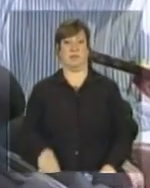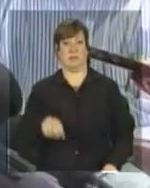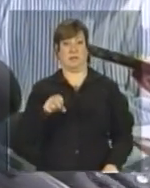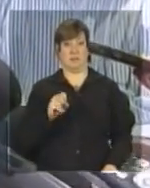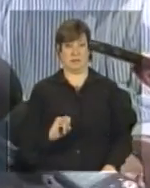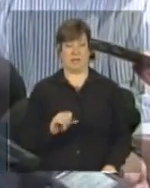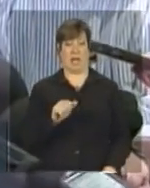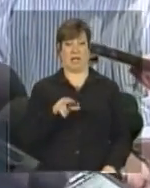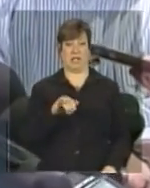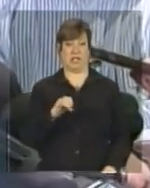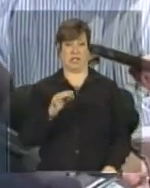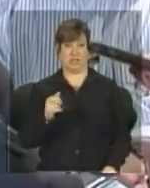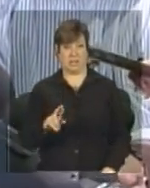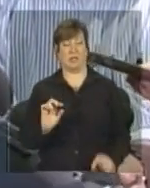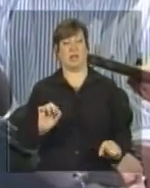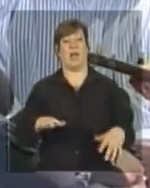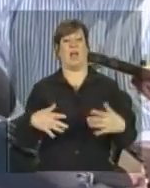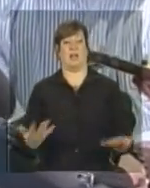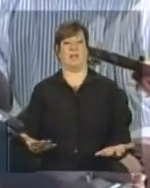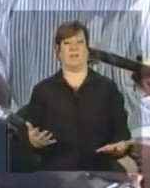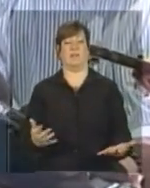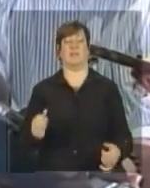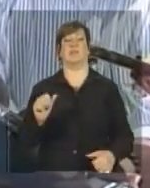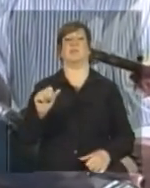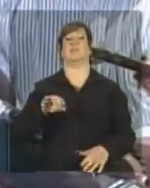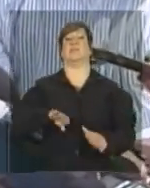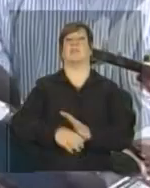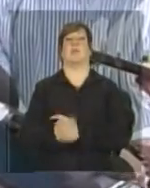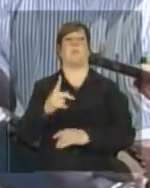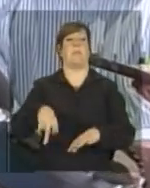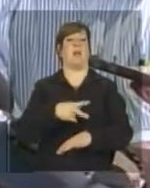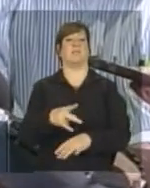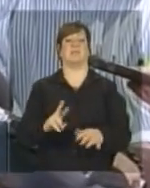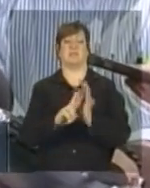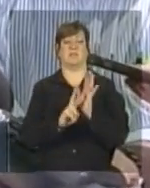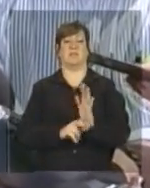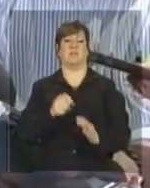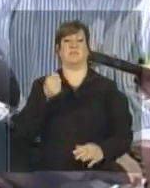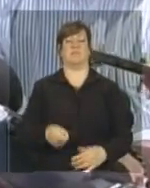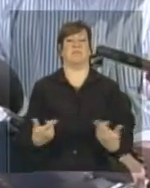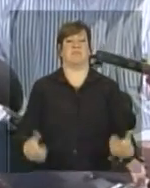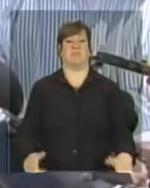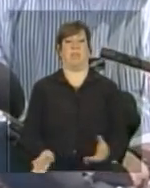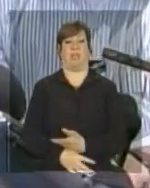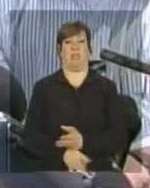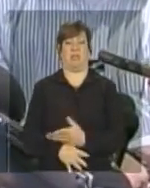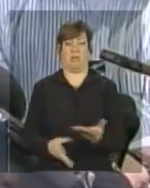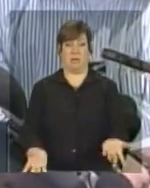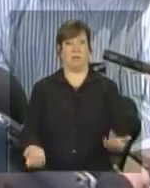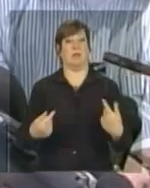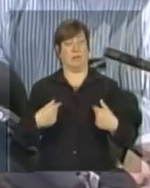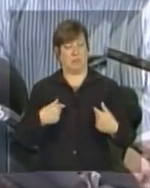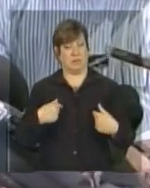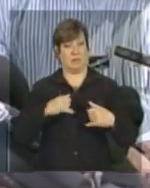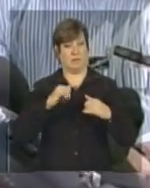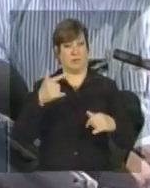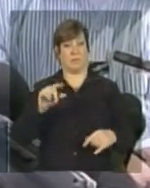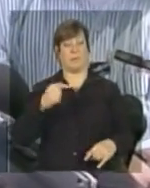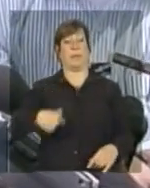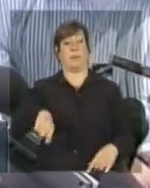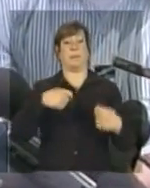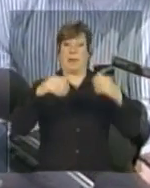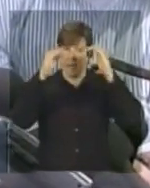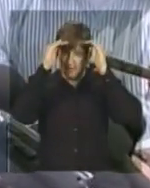você anistiar, aí vira um país sem regra. Agora, eu repito, acho que você tem